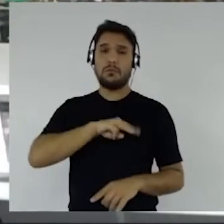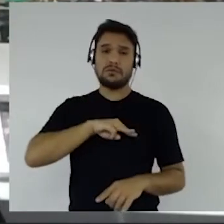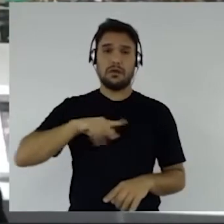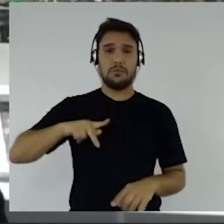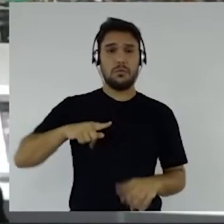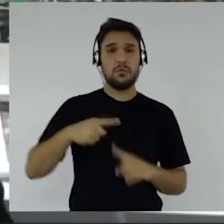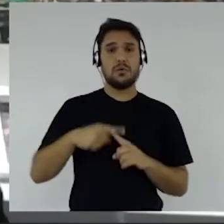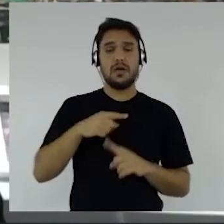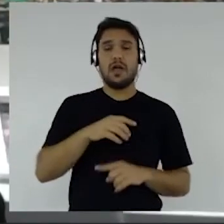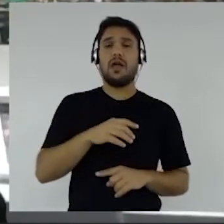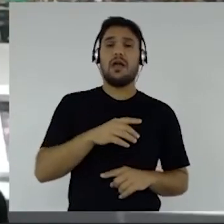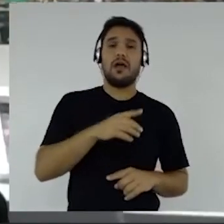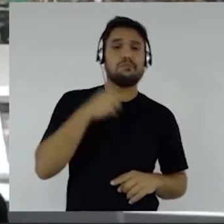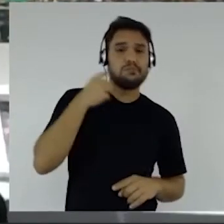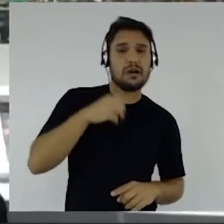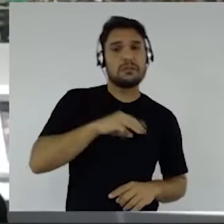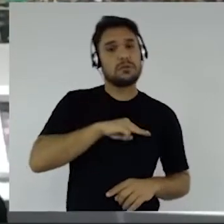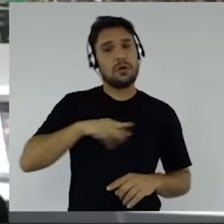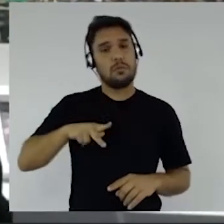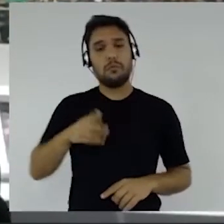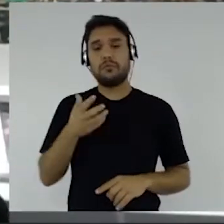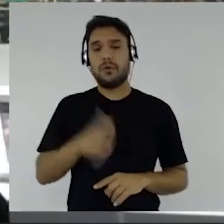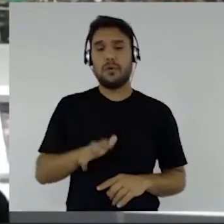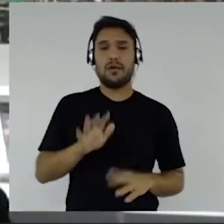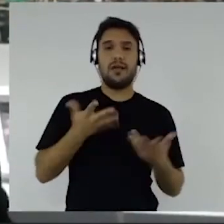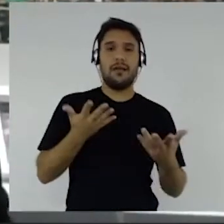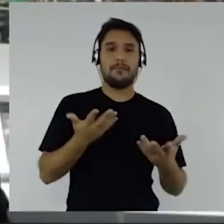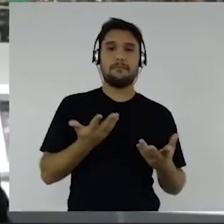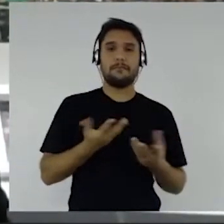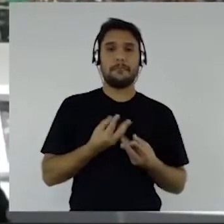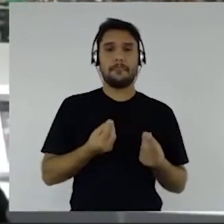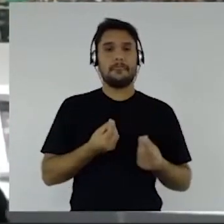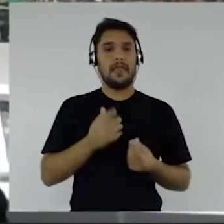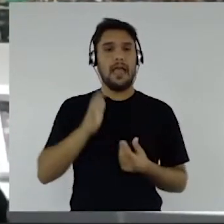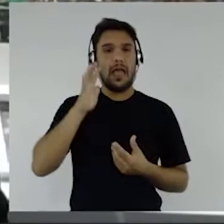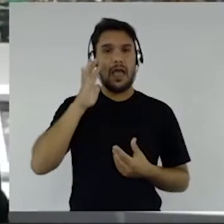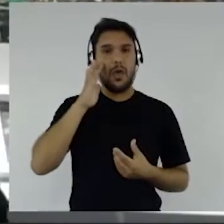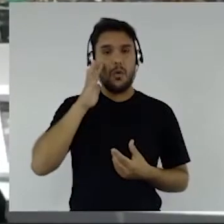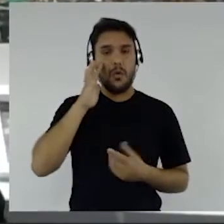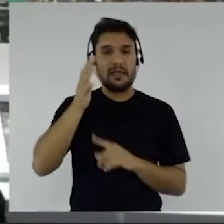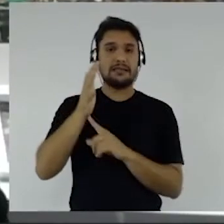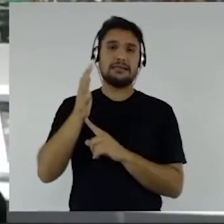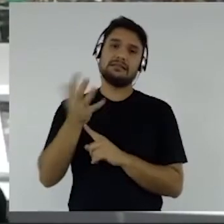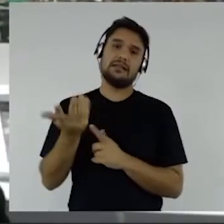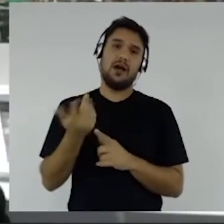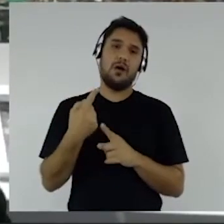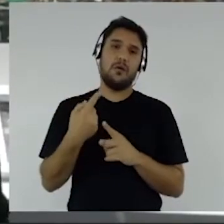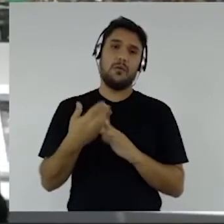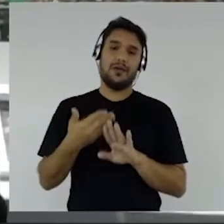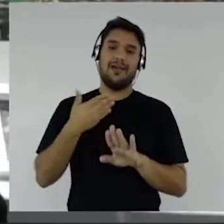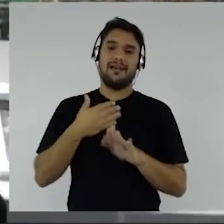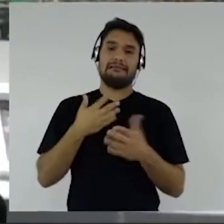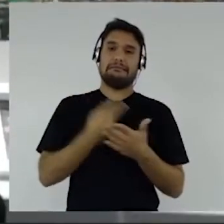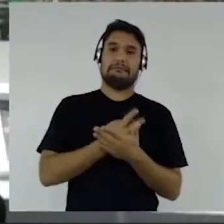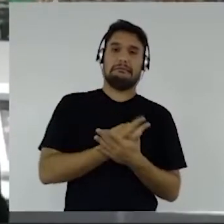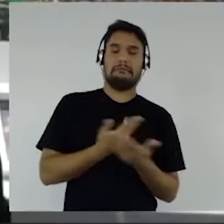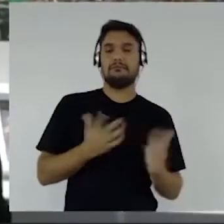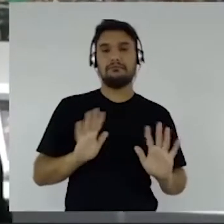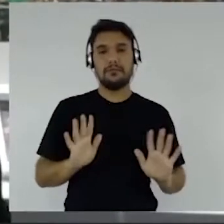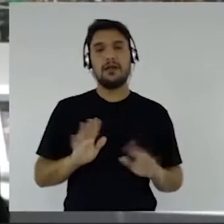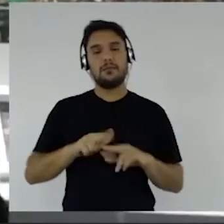nem a advocacia nem a promotoria deseja se deparar com um veredito que seja fruto de um equívoco, mas sim fruto de uma